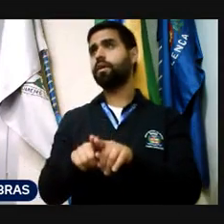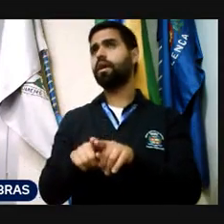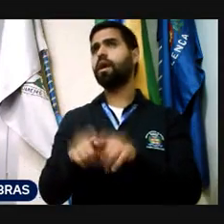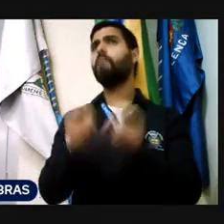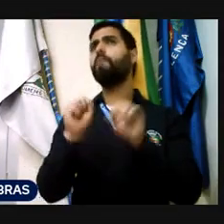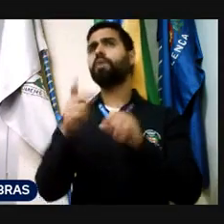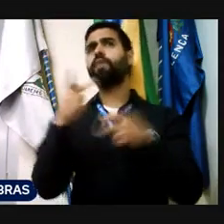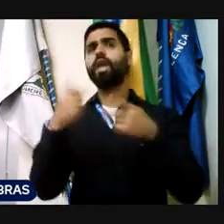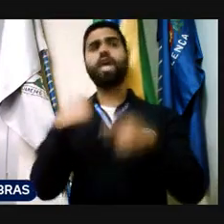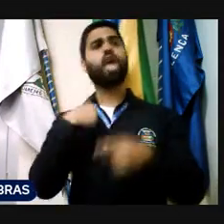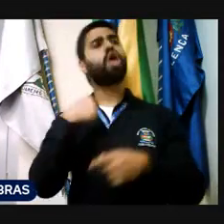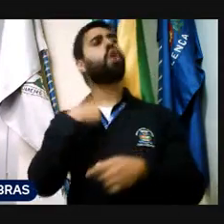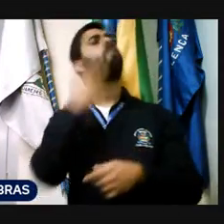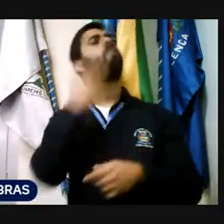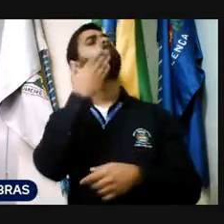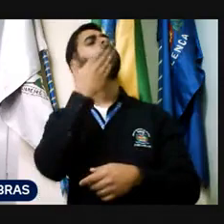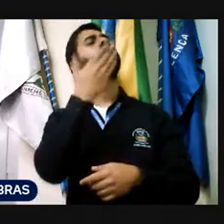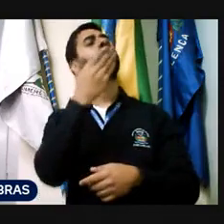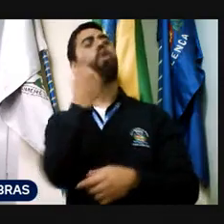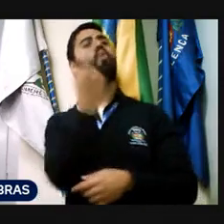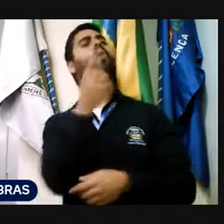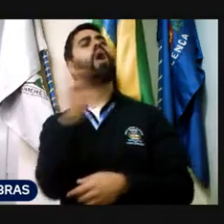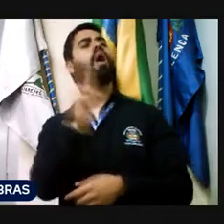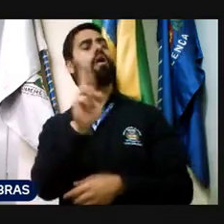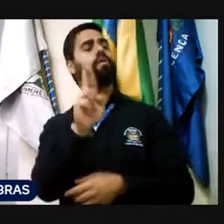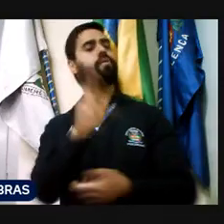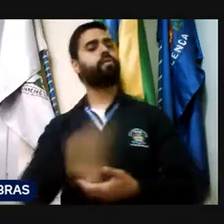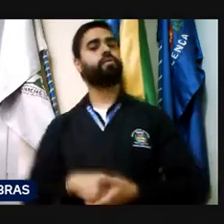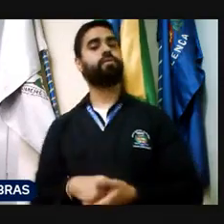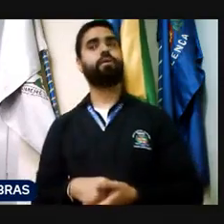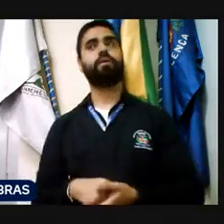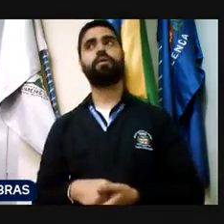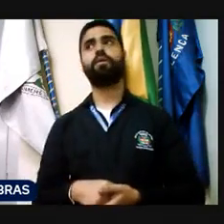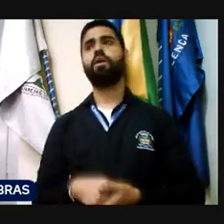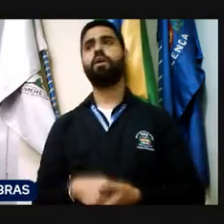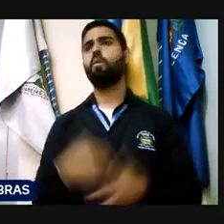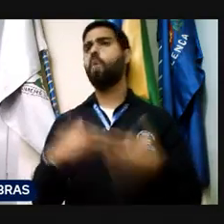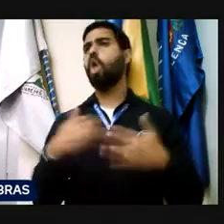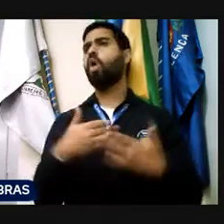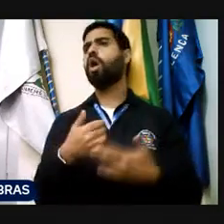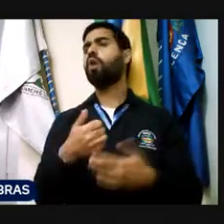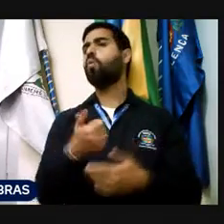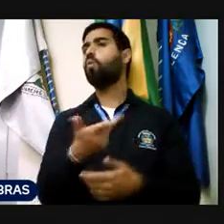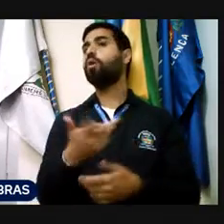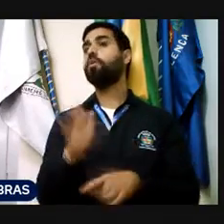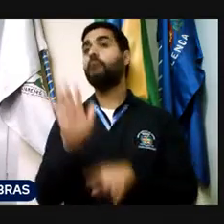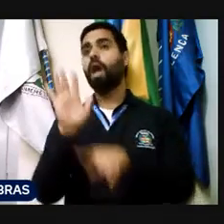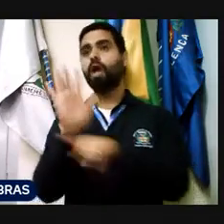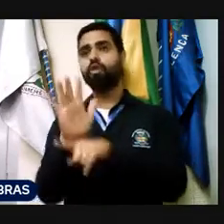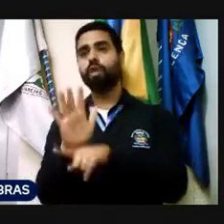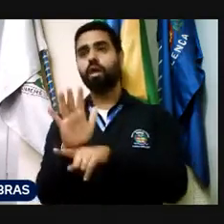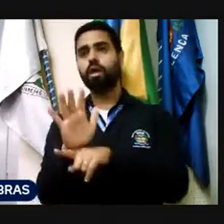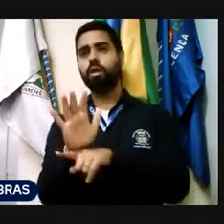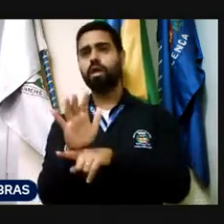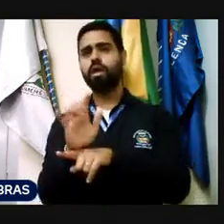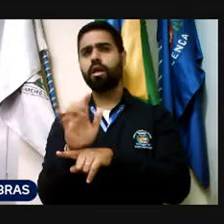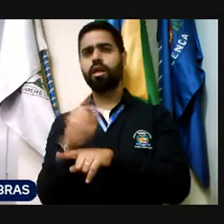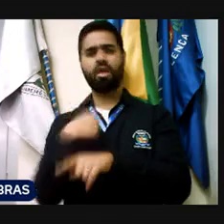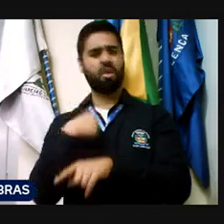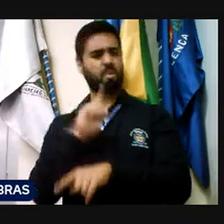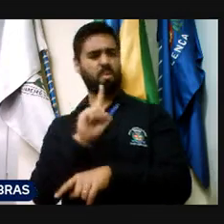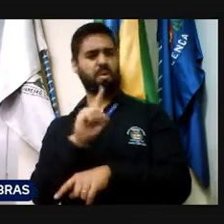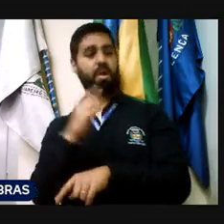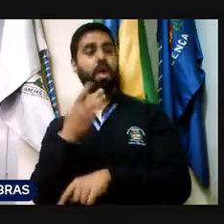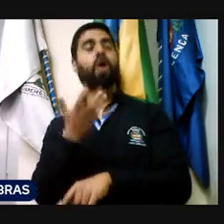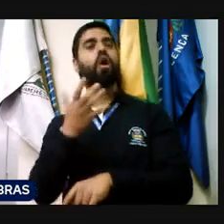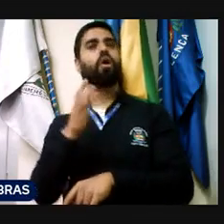dia que eu pedi R$1, R$10, o que for, para ajudar ele. Eu penso na cidade, igual o doutor Luiz